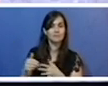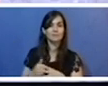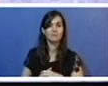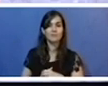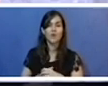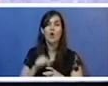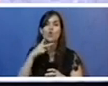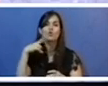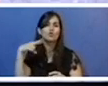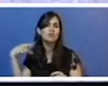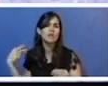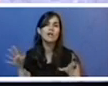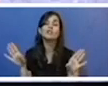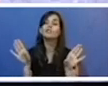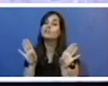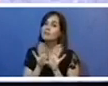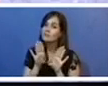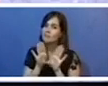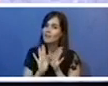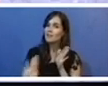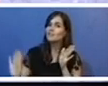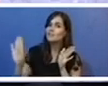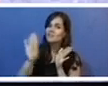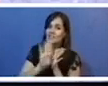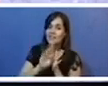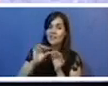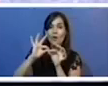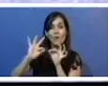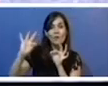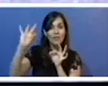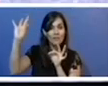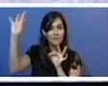chegam até o feto também por meio do cordão umbilical.